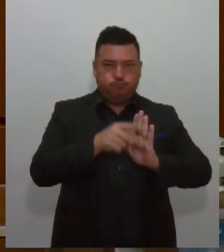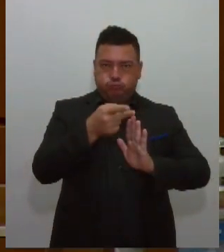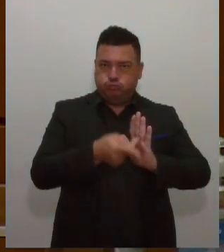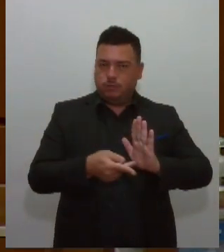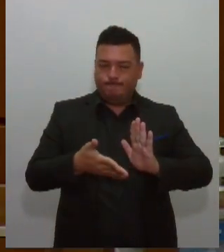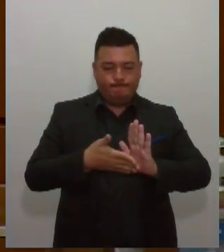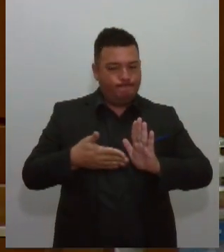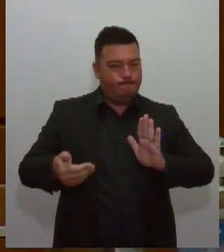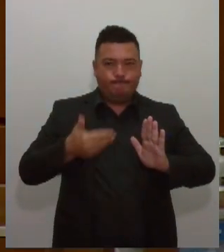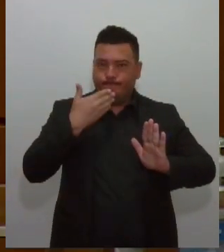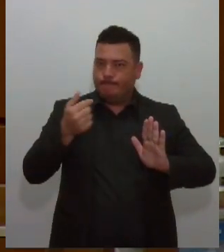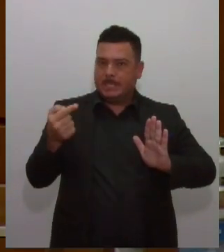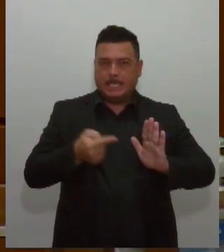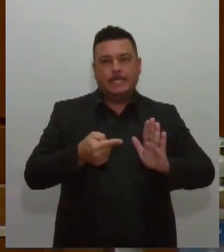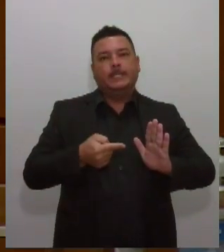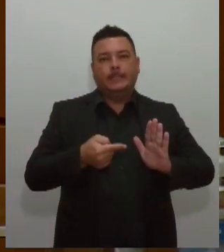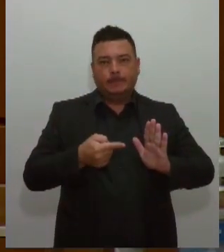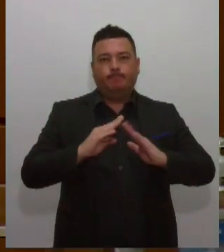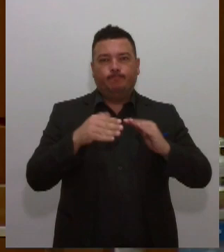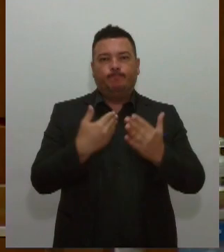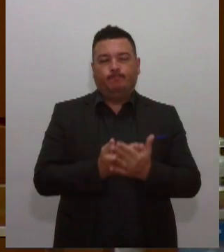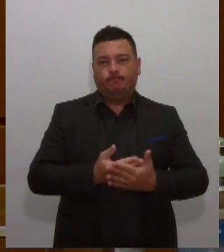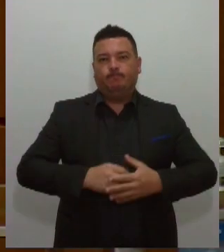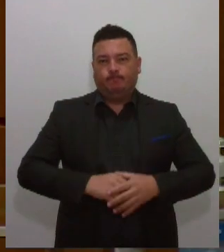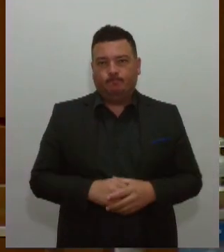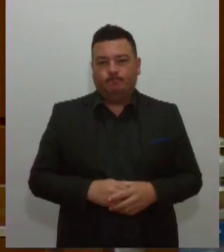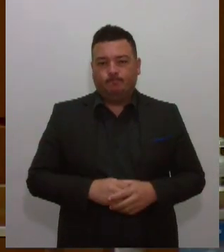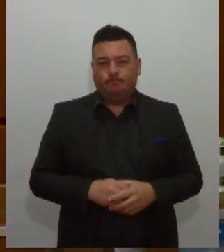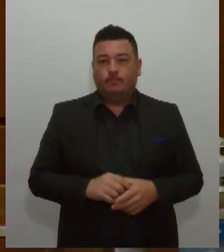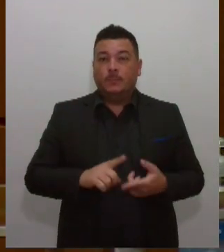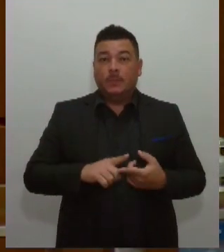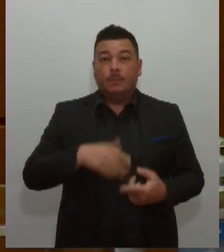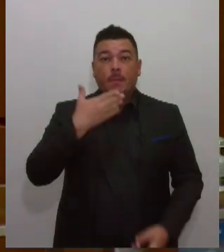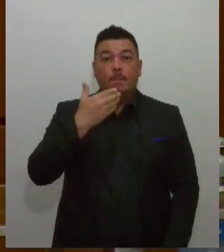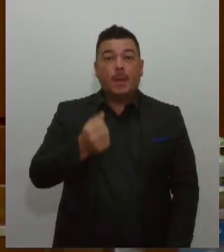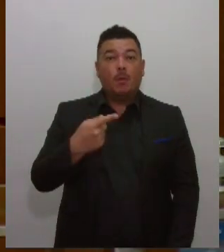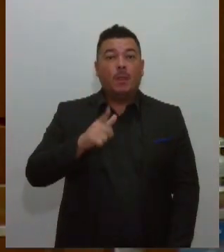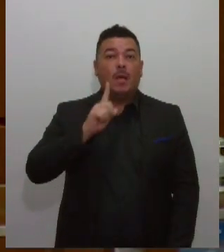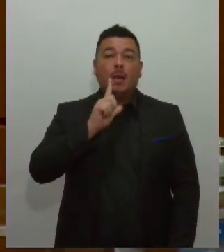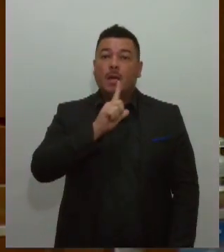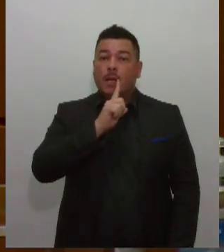escolas, a melhoria na qualidade da merenda escolar.